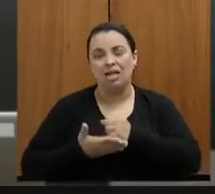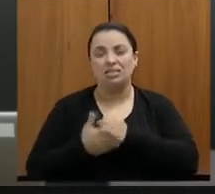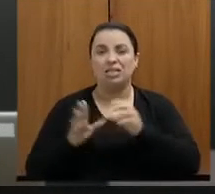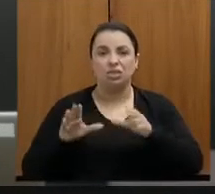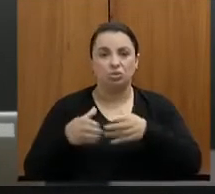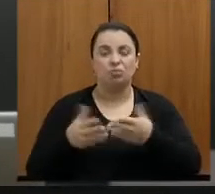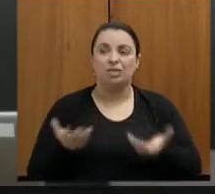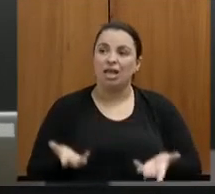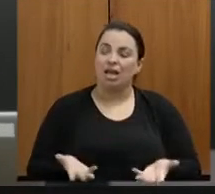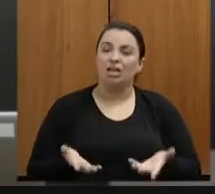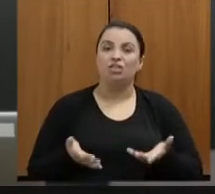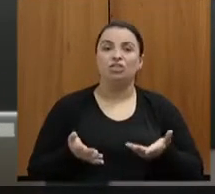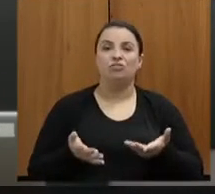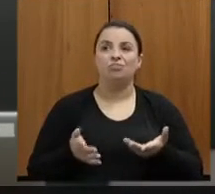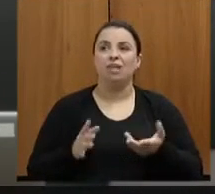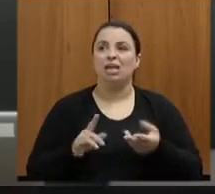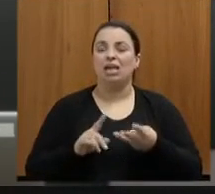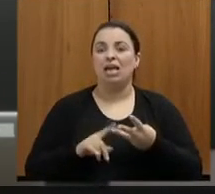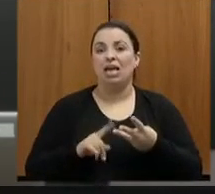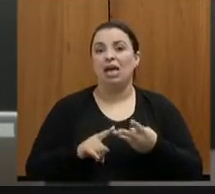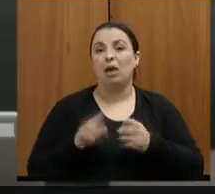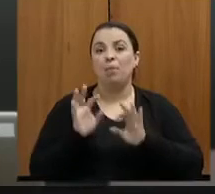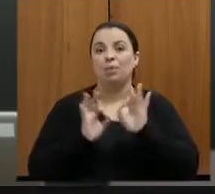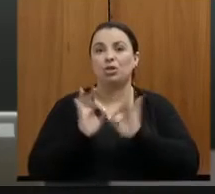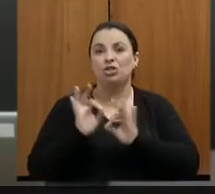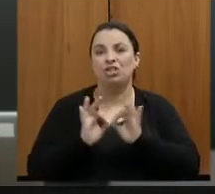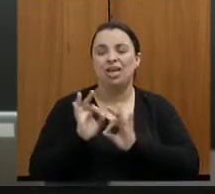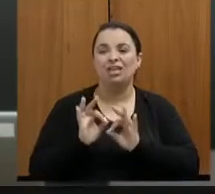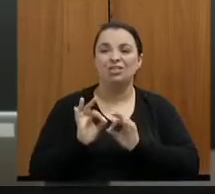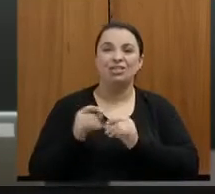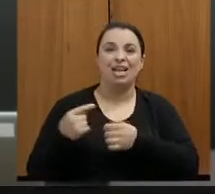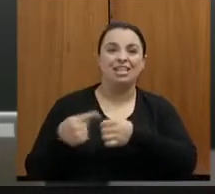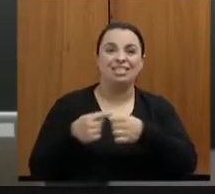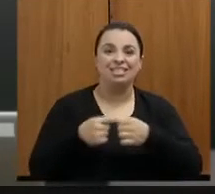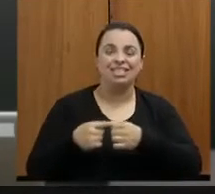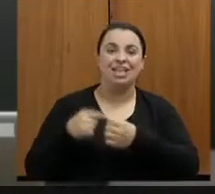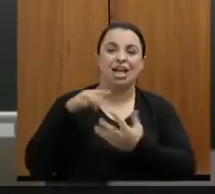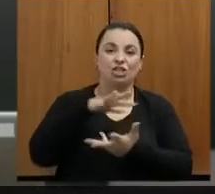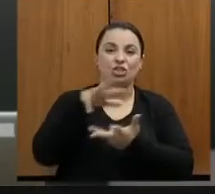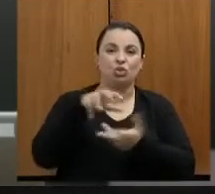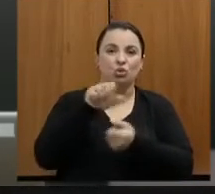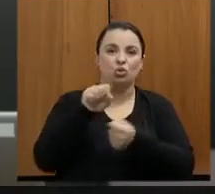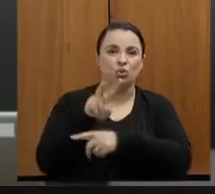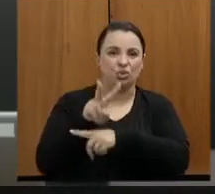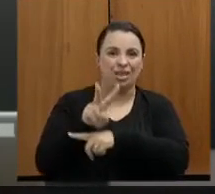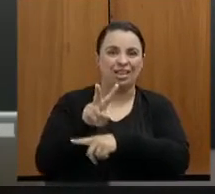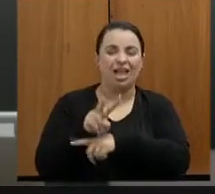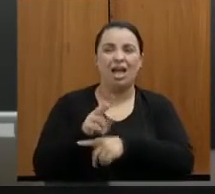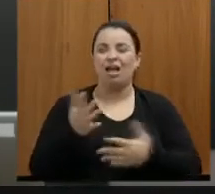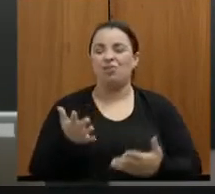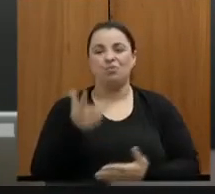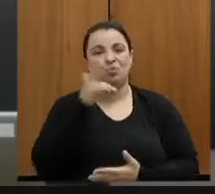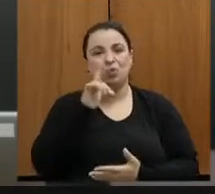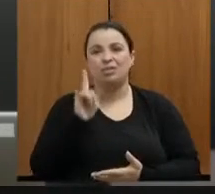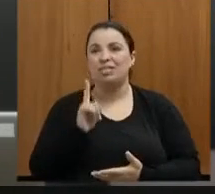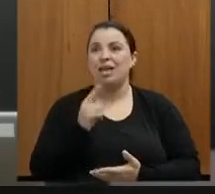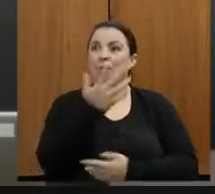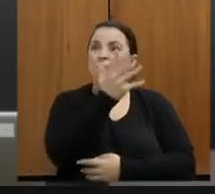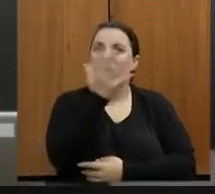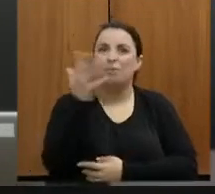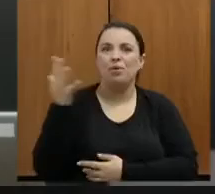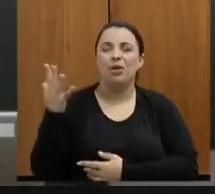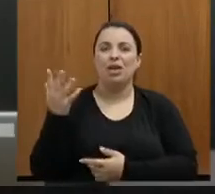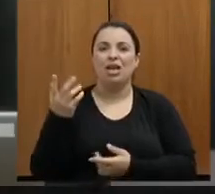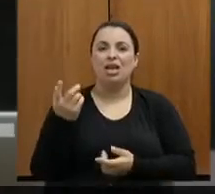projetos da cidade sustentável que nós temos, meio ambiente ecologicamente